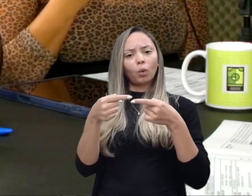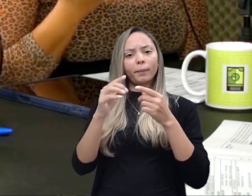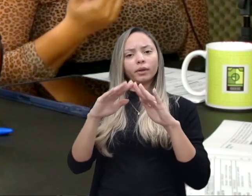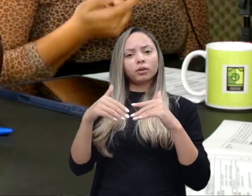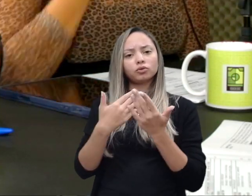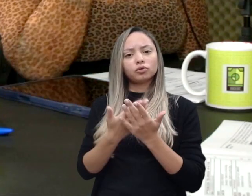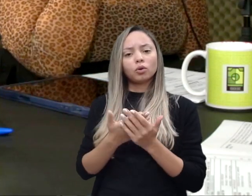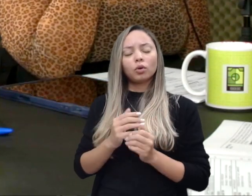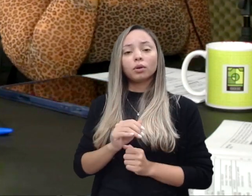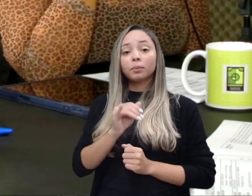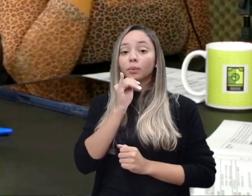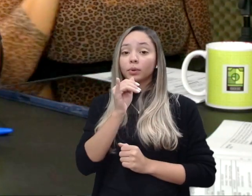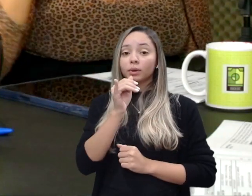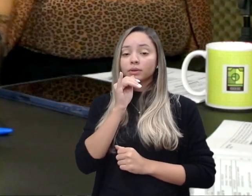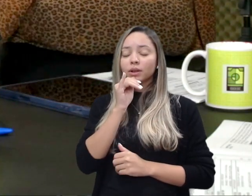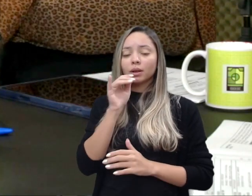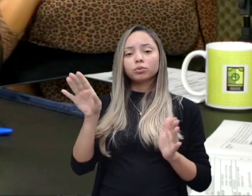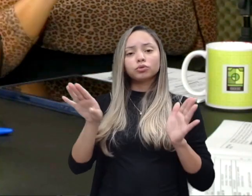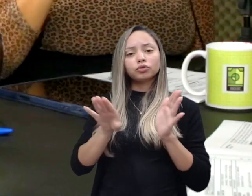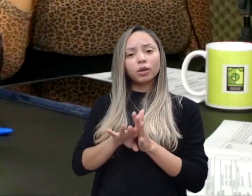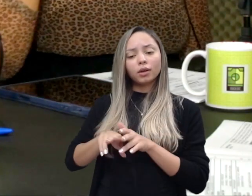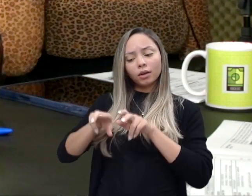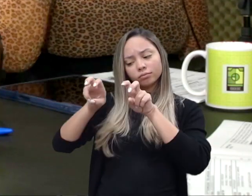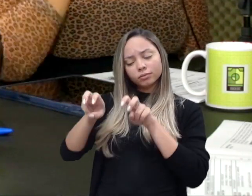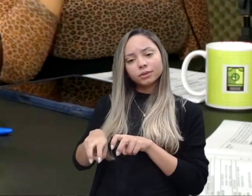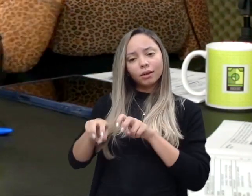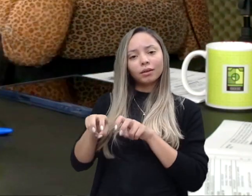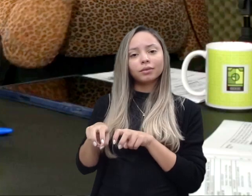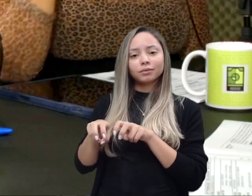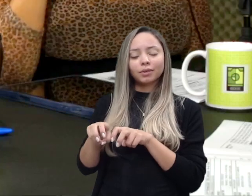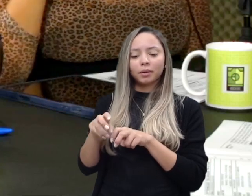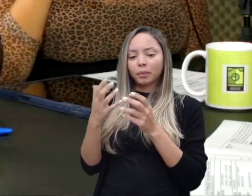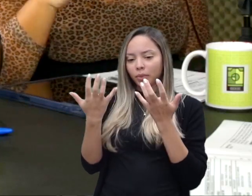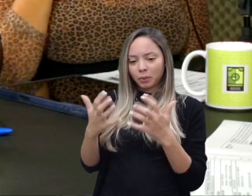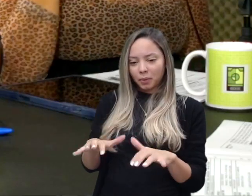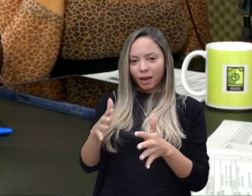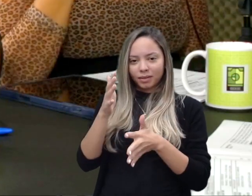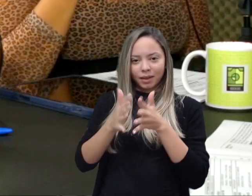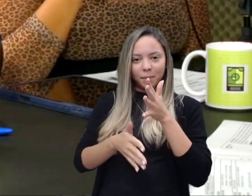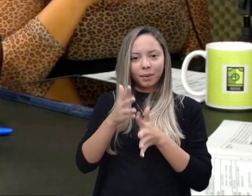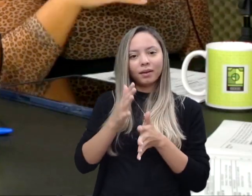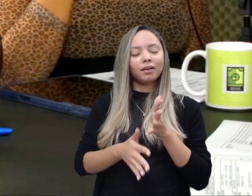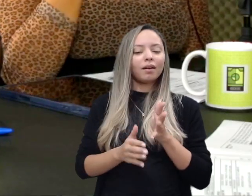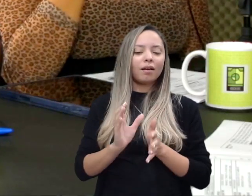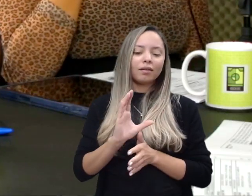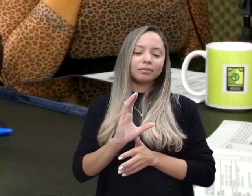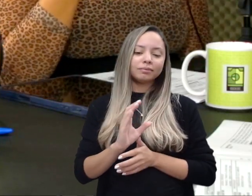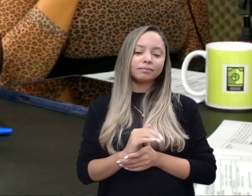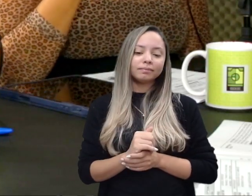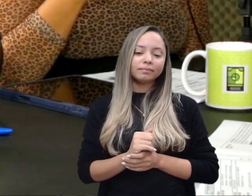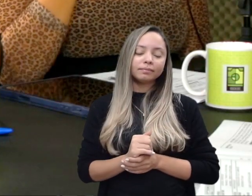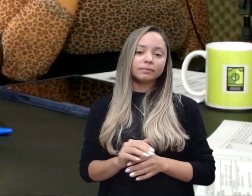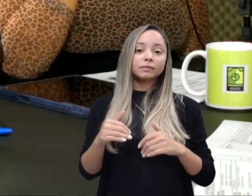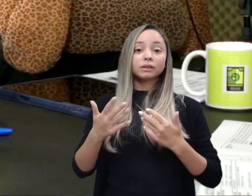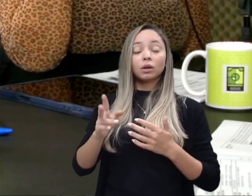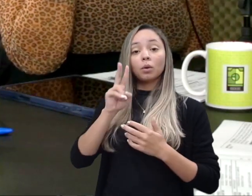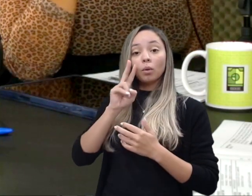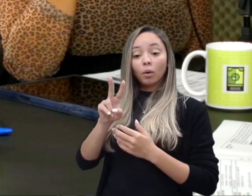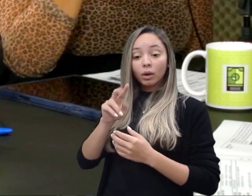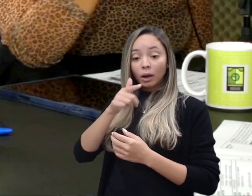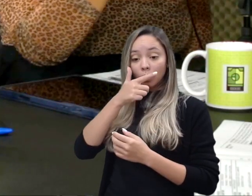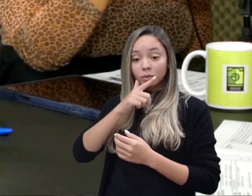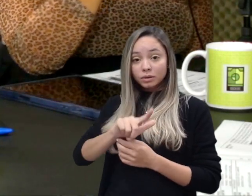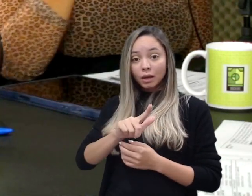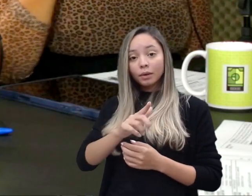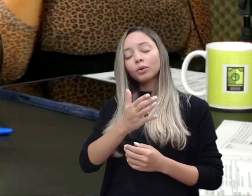gente acompanhar, a gente chega, fica de ladinho, né? Não, a gente não quer atrapalhar a rotina, a gente olha o desempenho dele, desde a